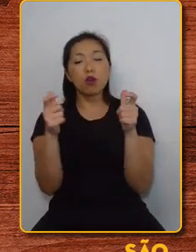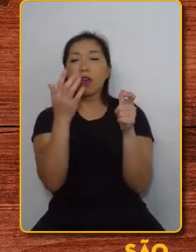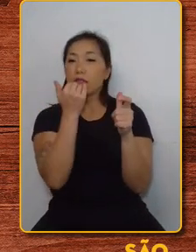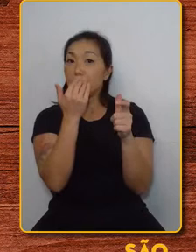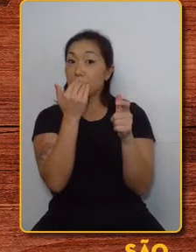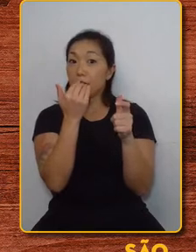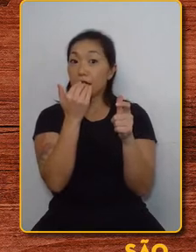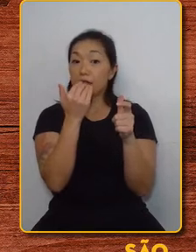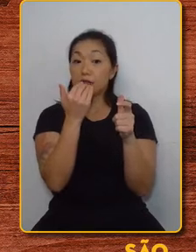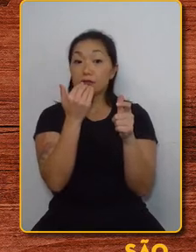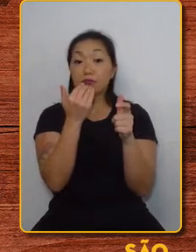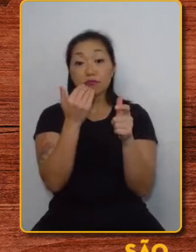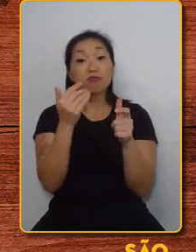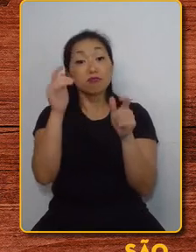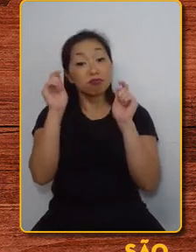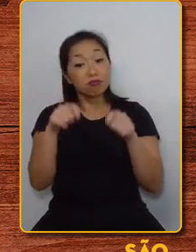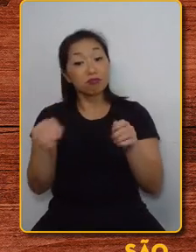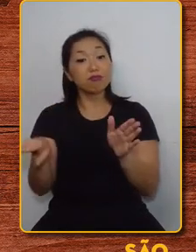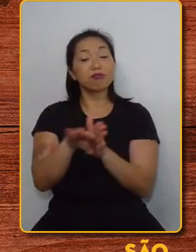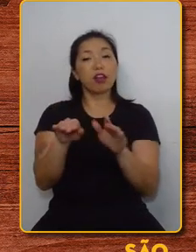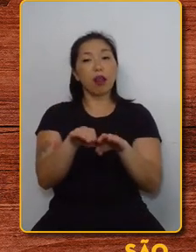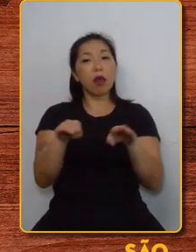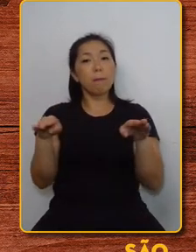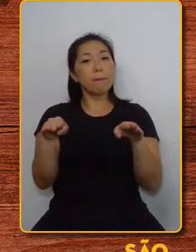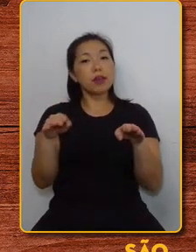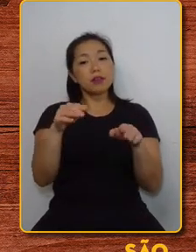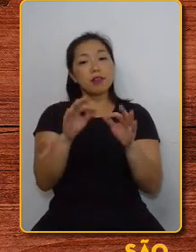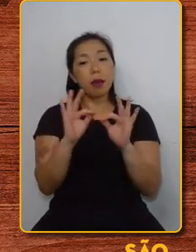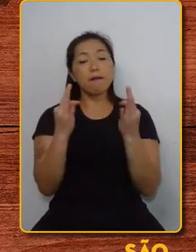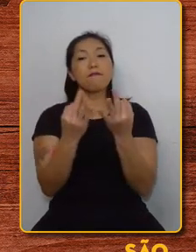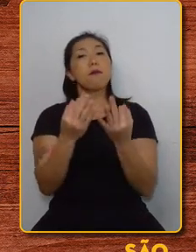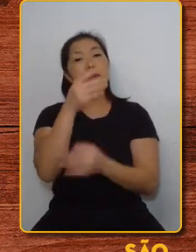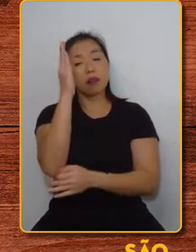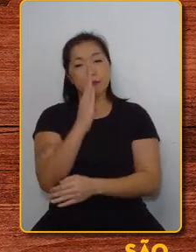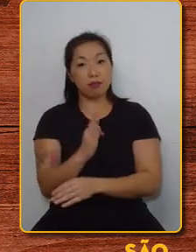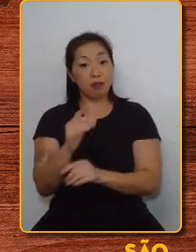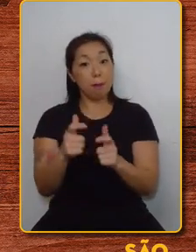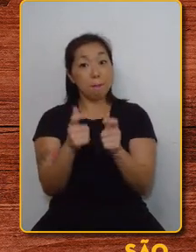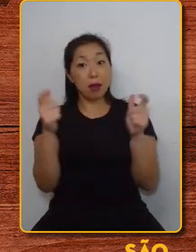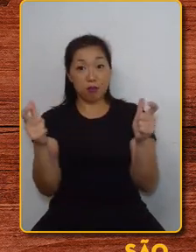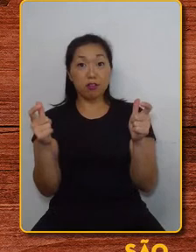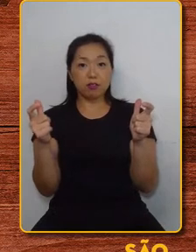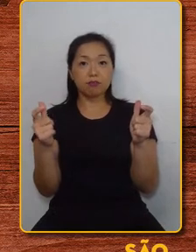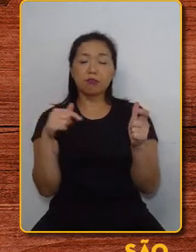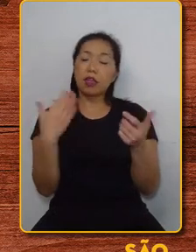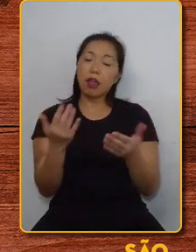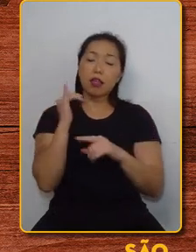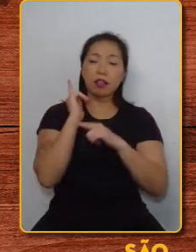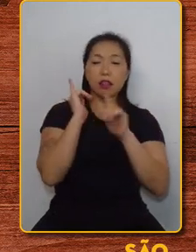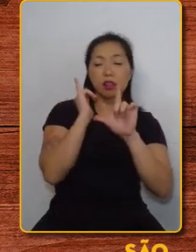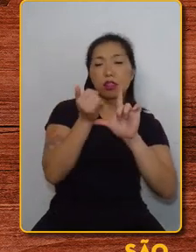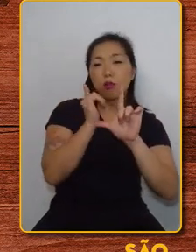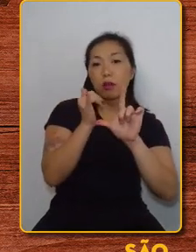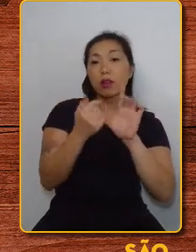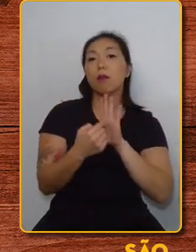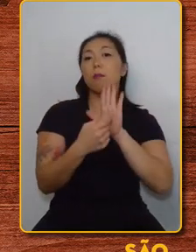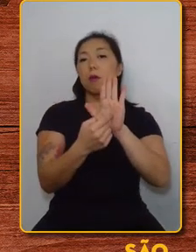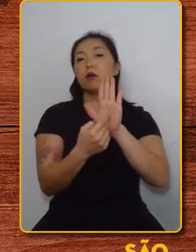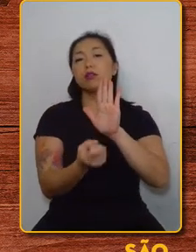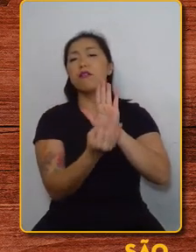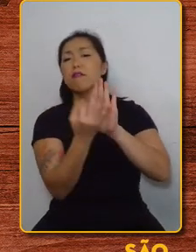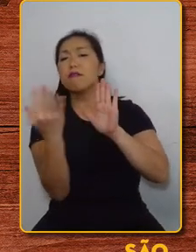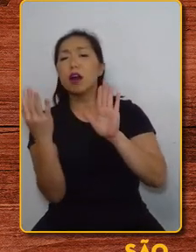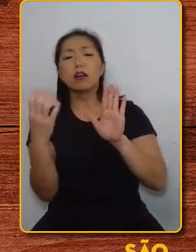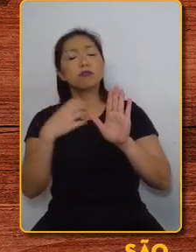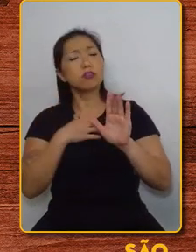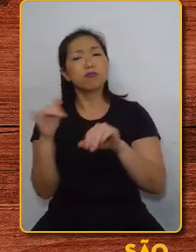nossas mesas, à mesa do brasileiro. E o filme mostra, né, então, as diversas formas dessa agricultura familiar, o quanto esse